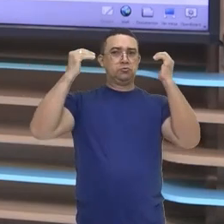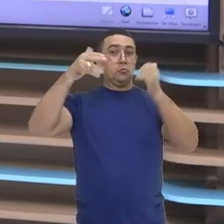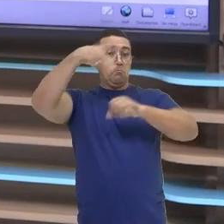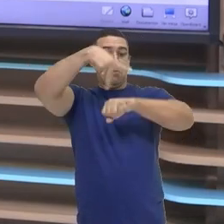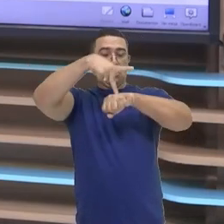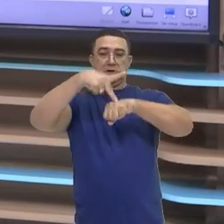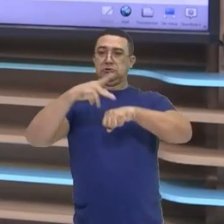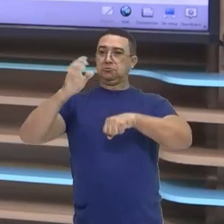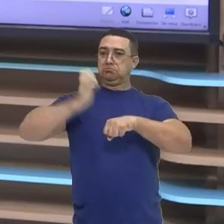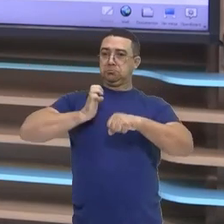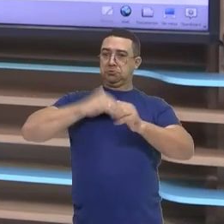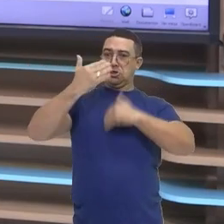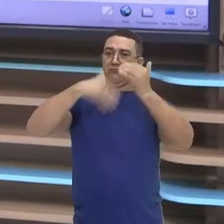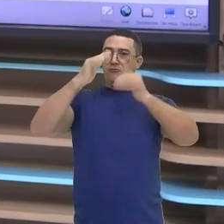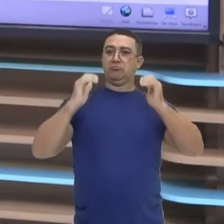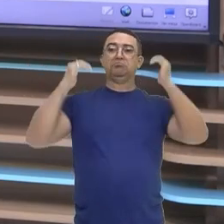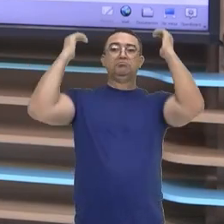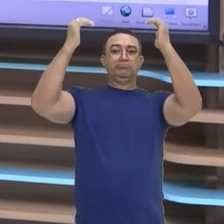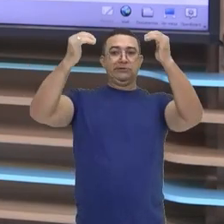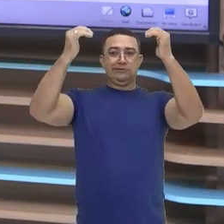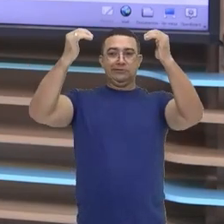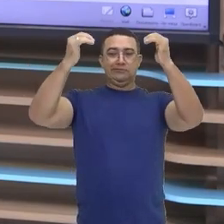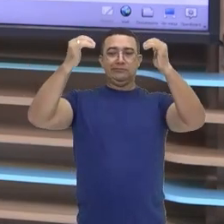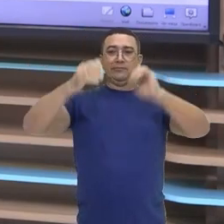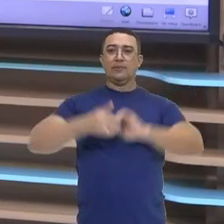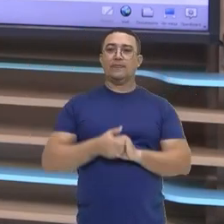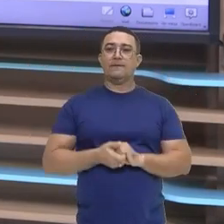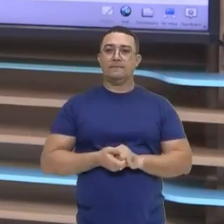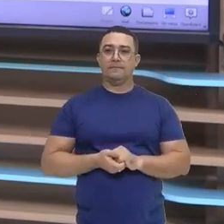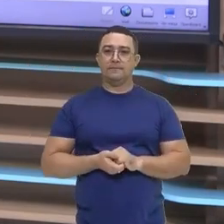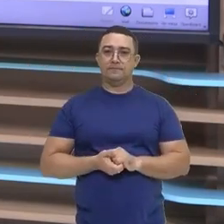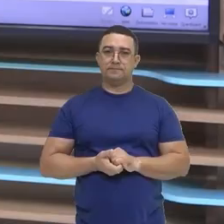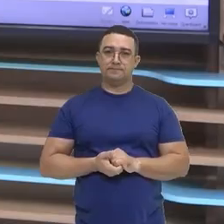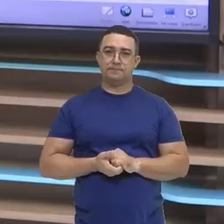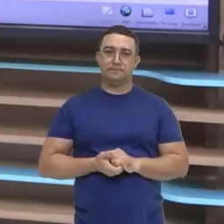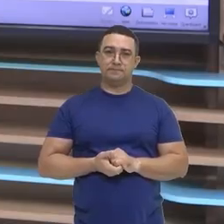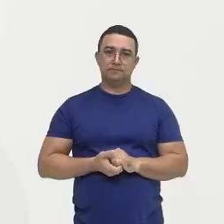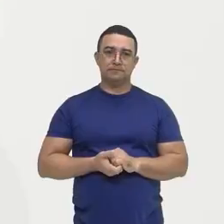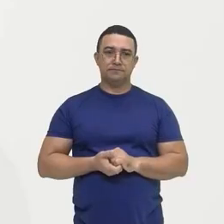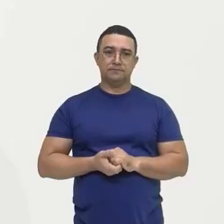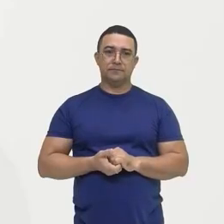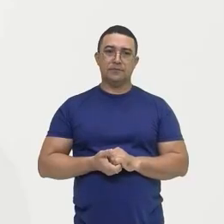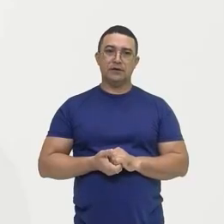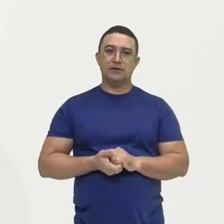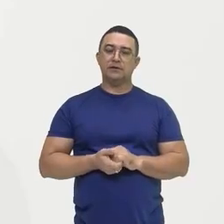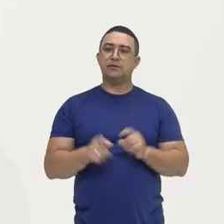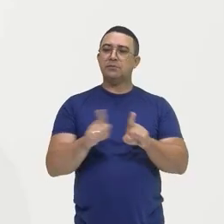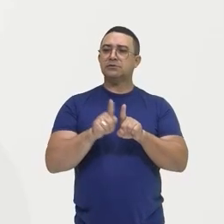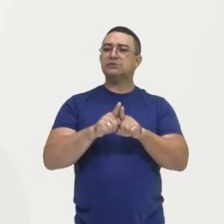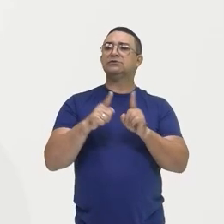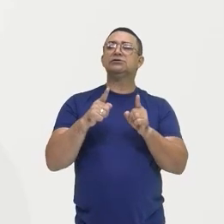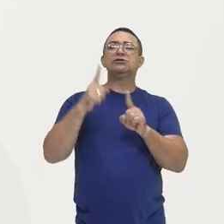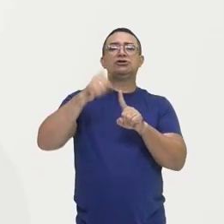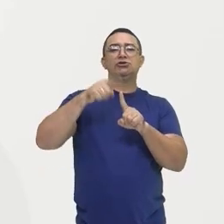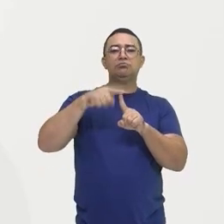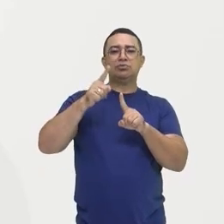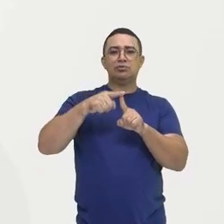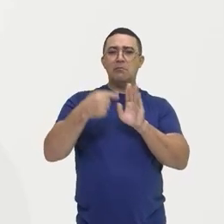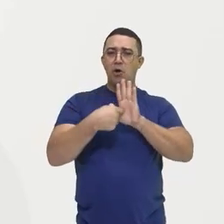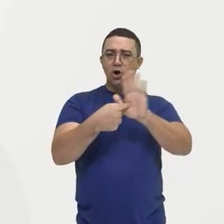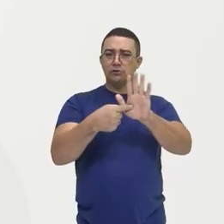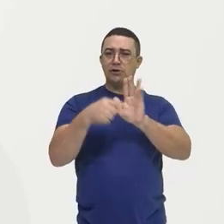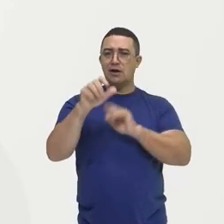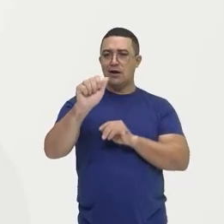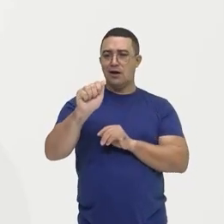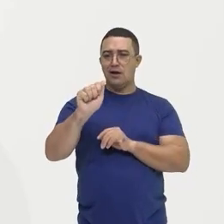os países mais desenvolvidos. E aí temos a projeção azimutal. Esse tipo de projeção, não sei se vocês já